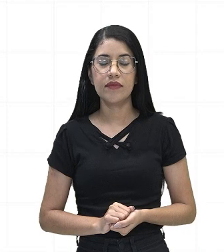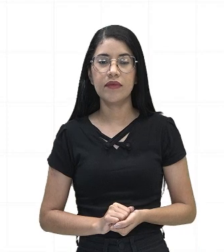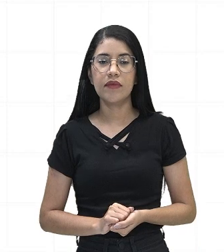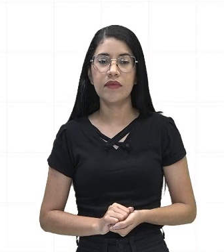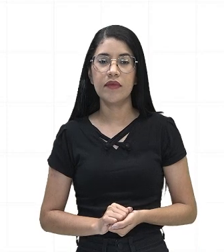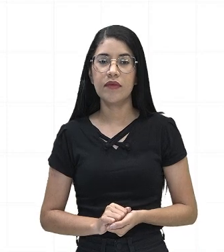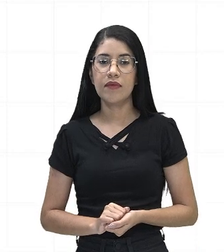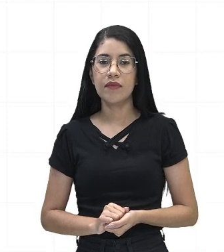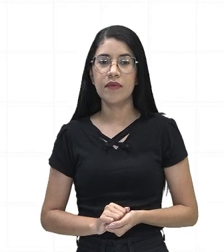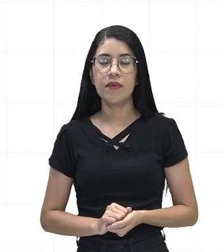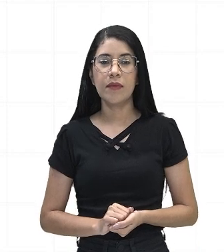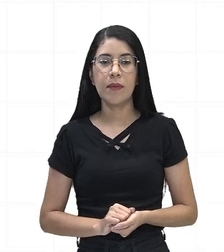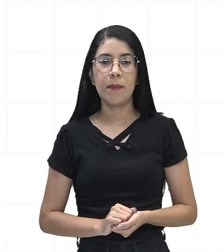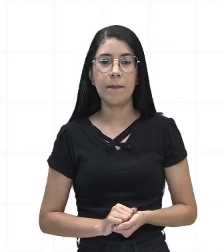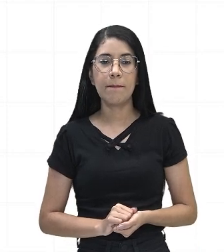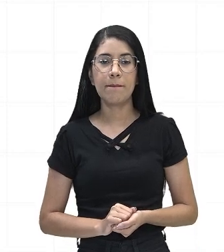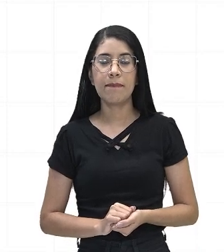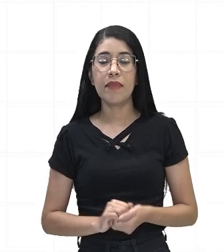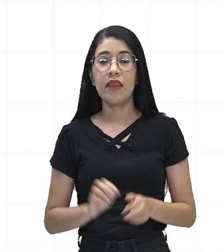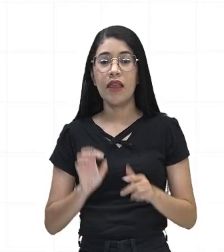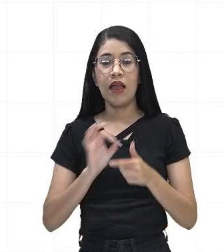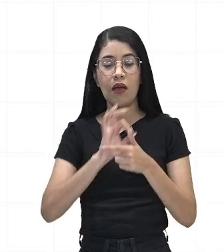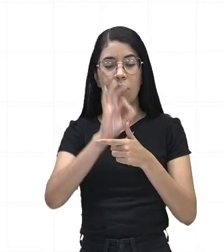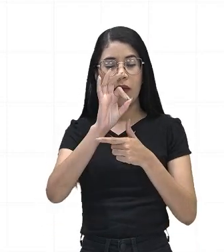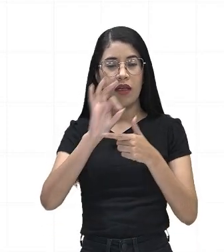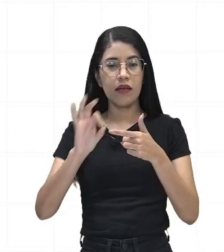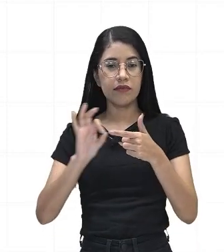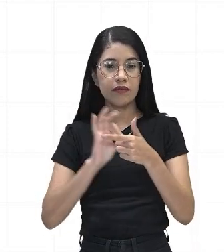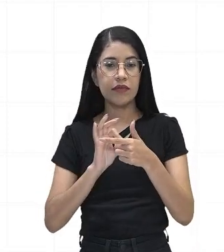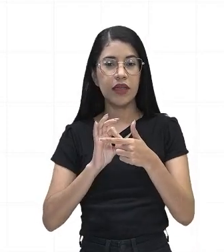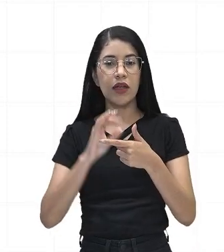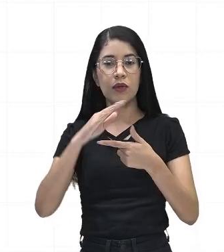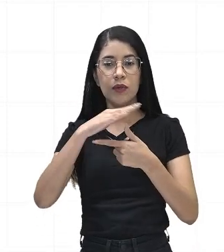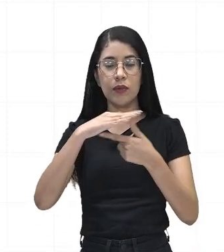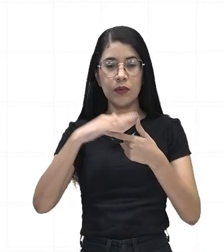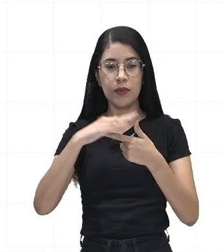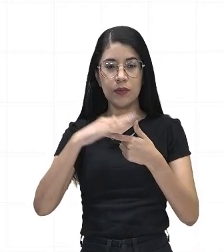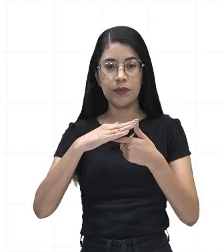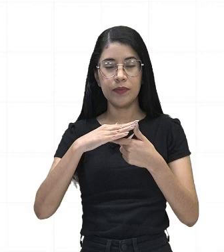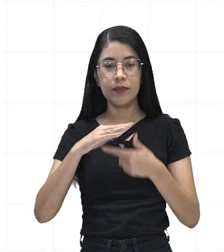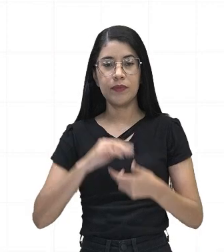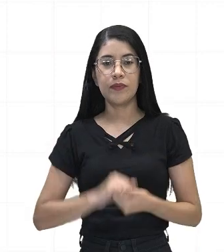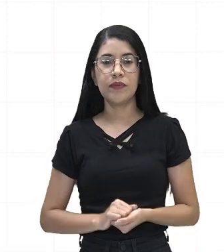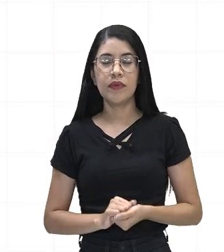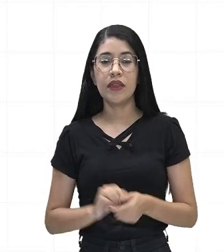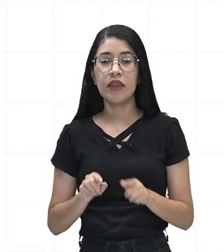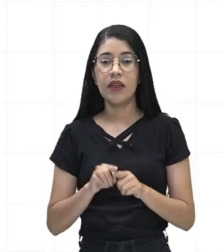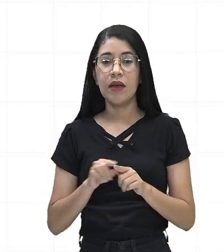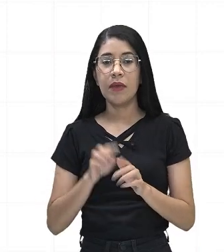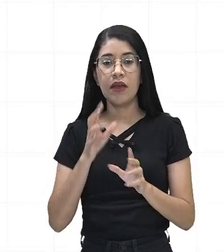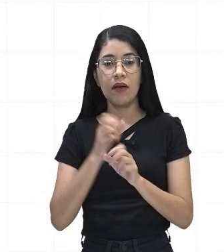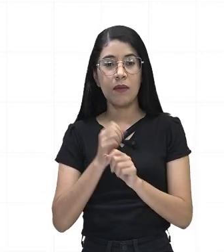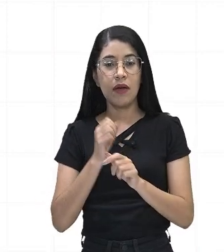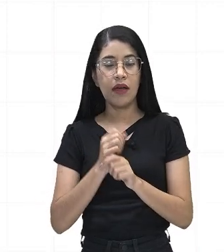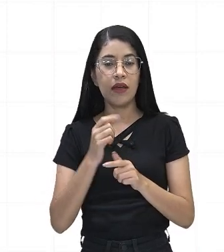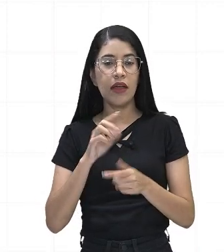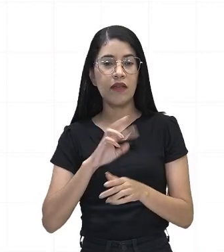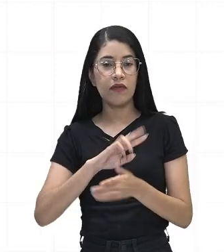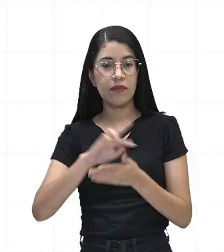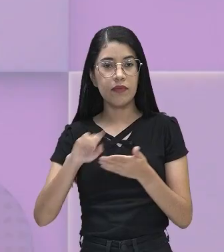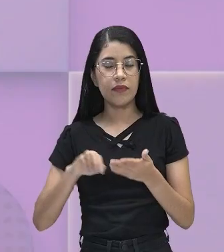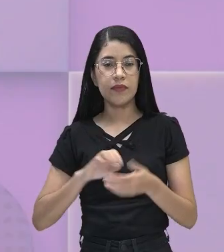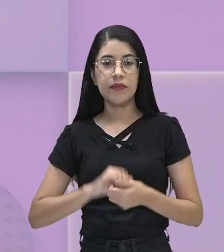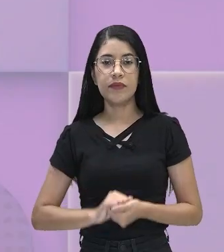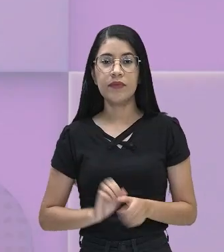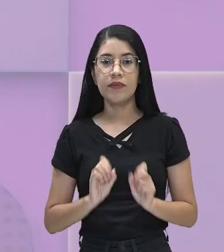na aula é o seguinte: relações métricas no triângulo retângulo e resoluções de problemas.